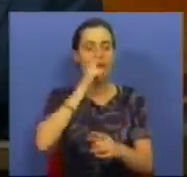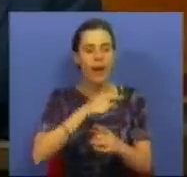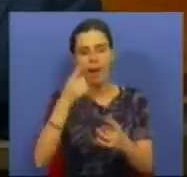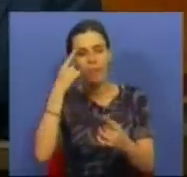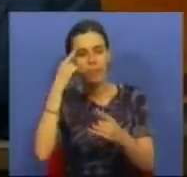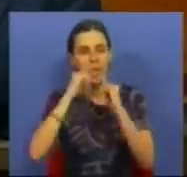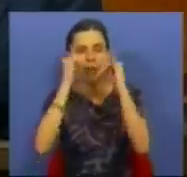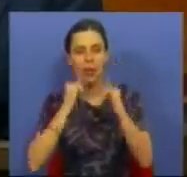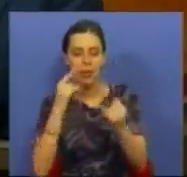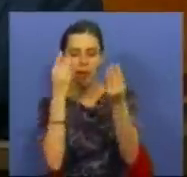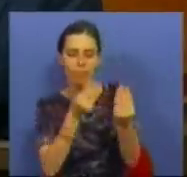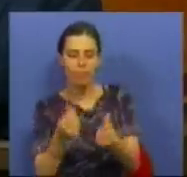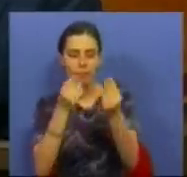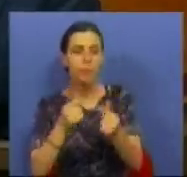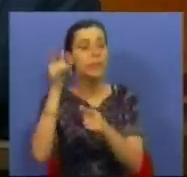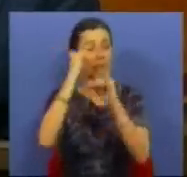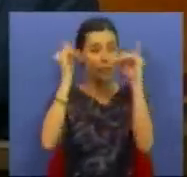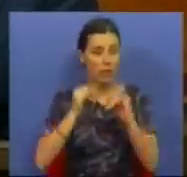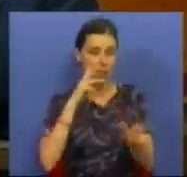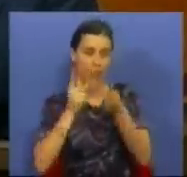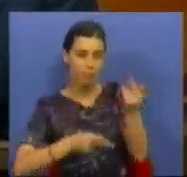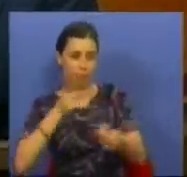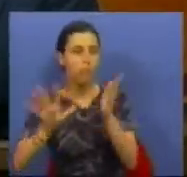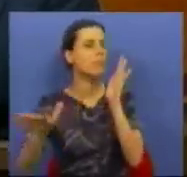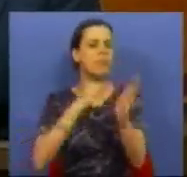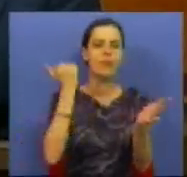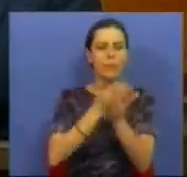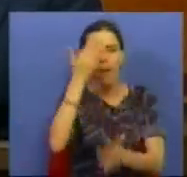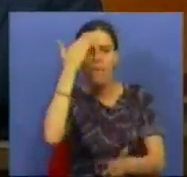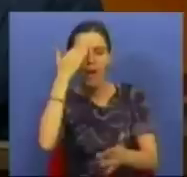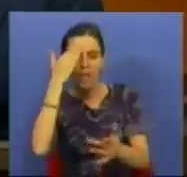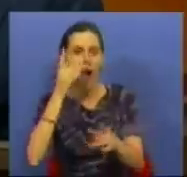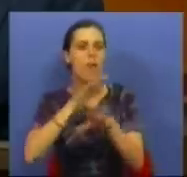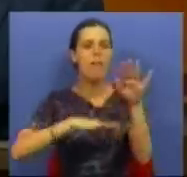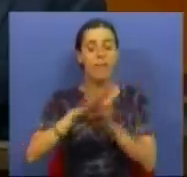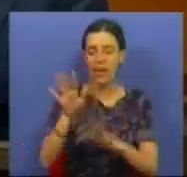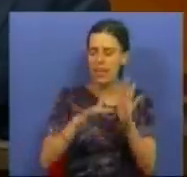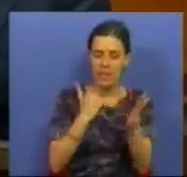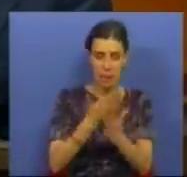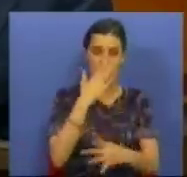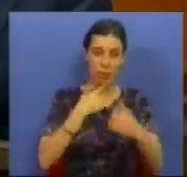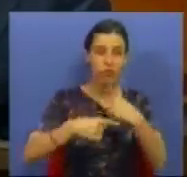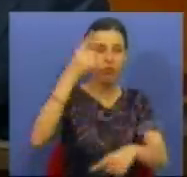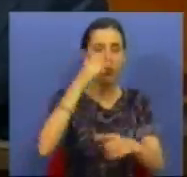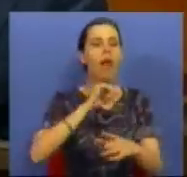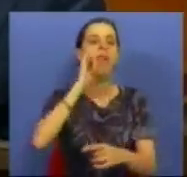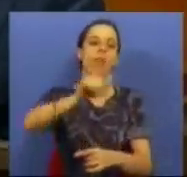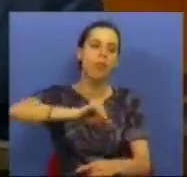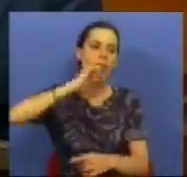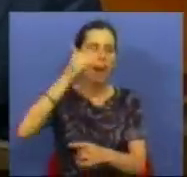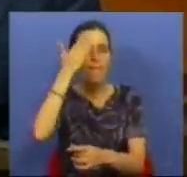especuladores internacionais. Os especuladores fazem sempre, por paradoxal que isto possa parecer,